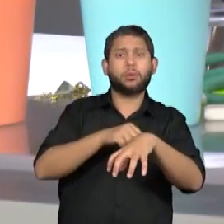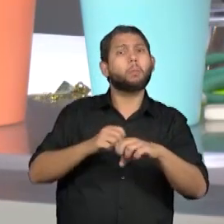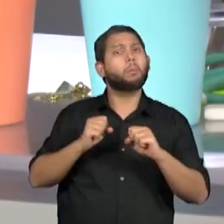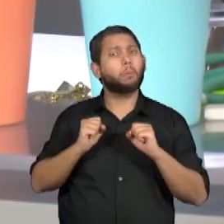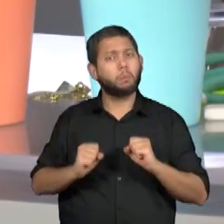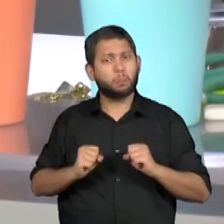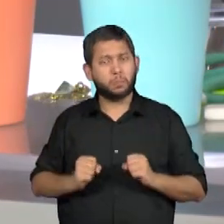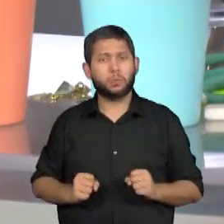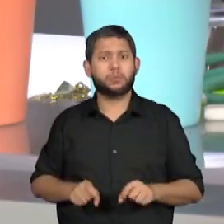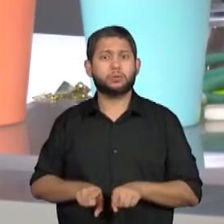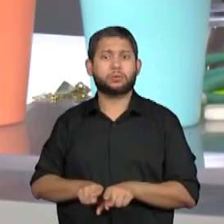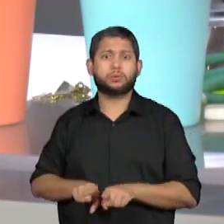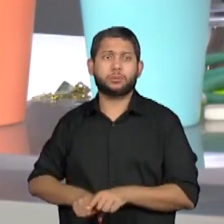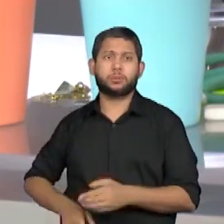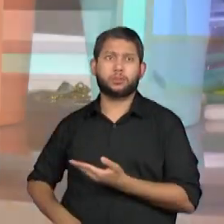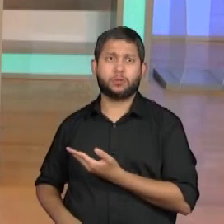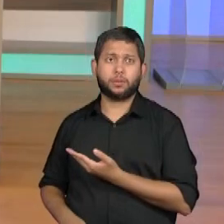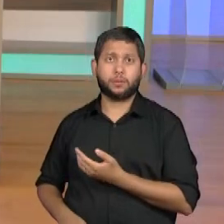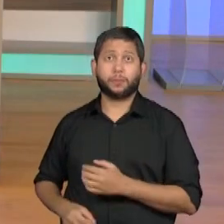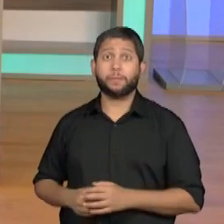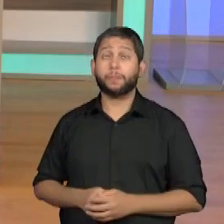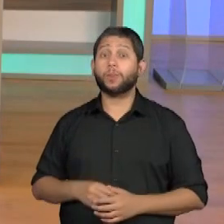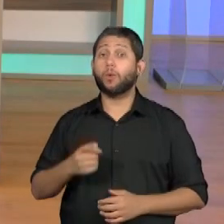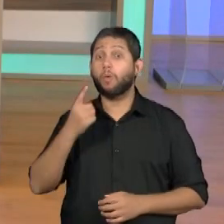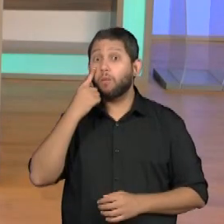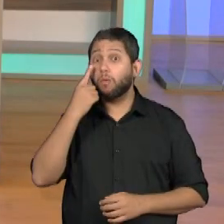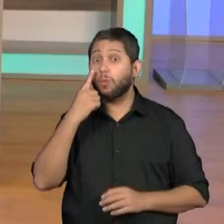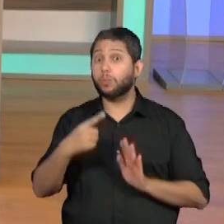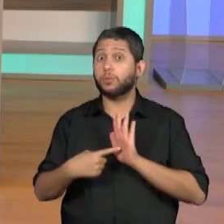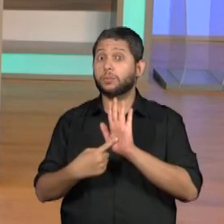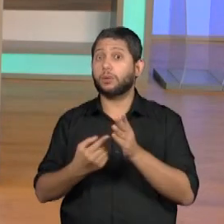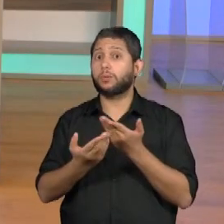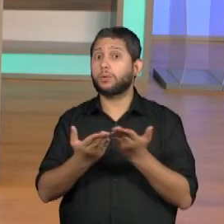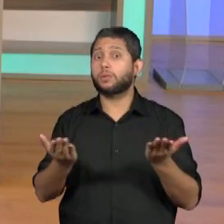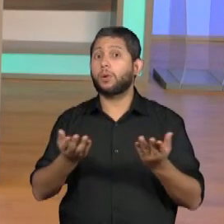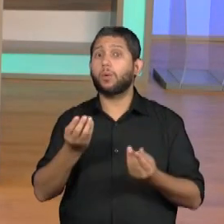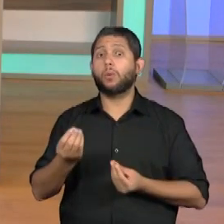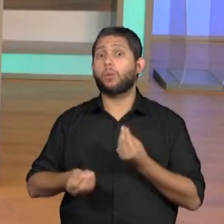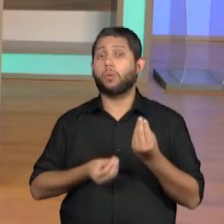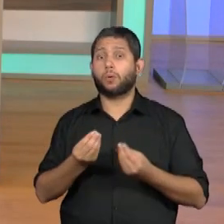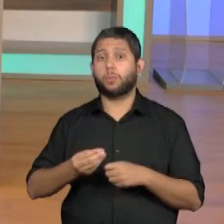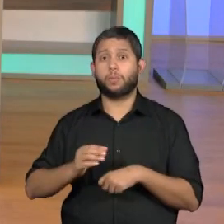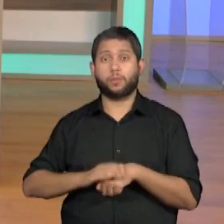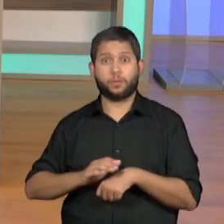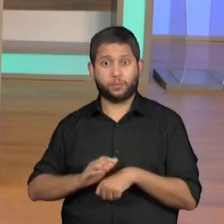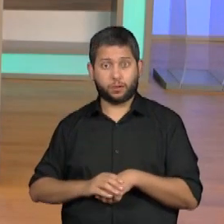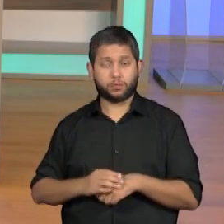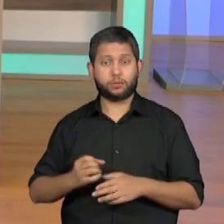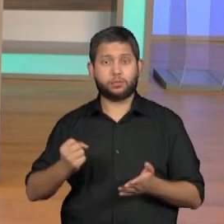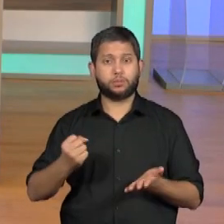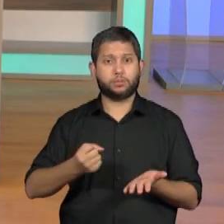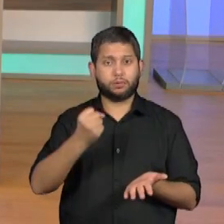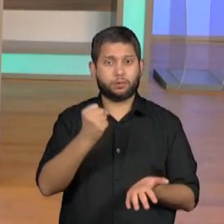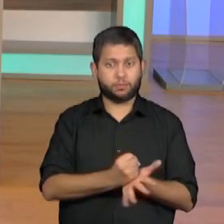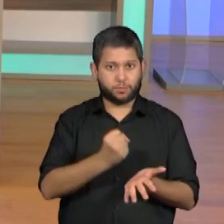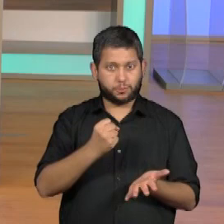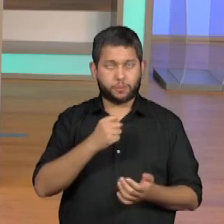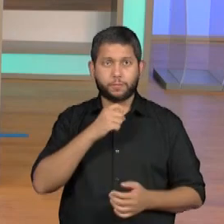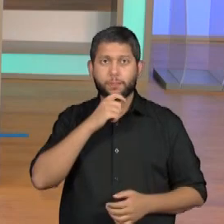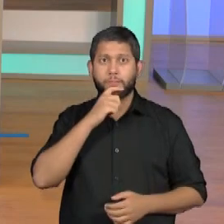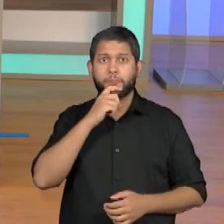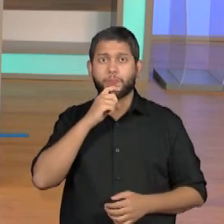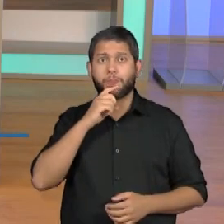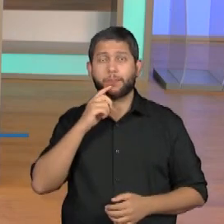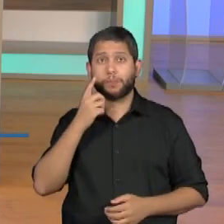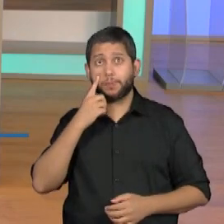no papel, tá? Então, eu vou demonstrar para vocês aqui como que a gente pode fazer um carimbo. Deixa eu colocar esse daqui